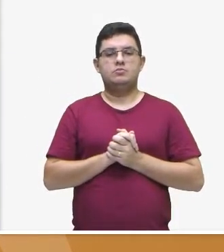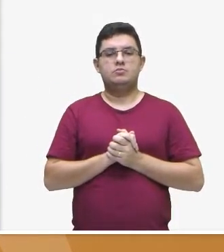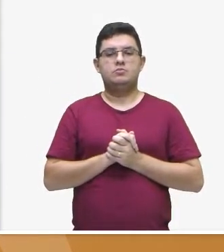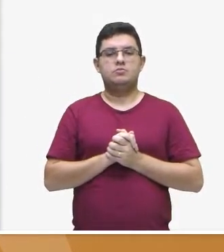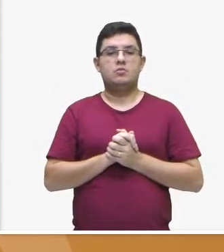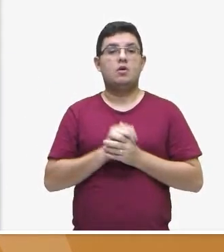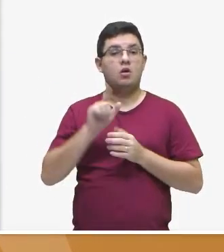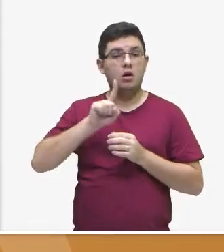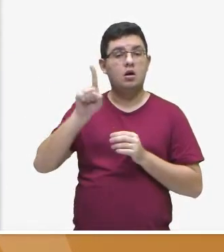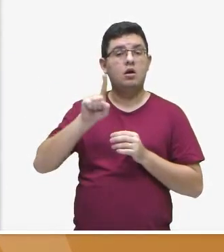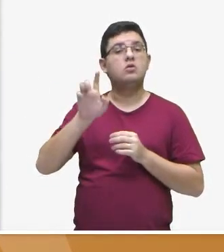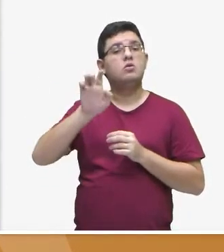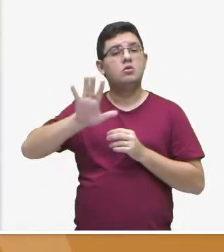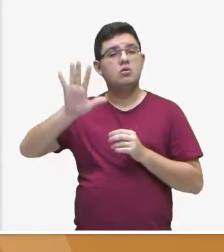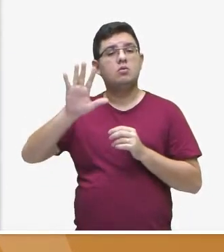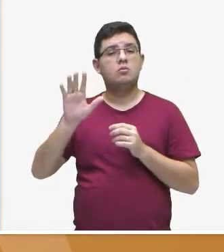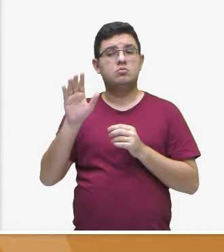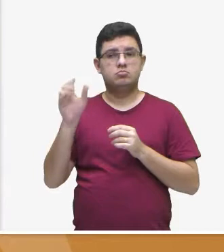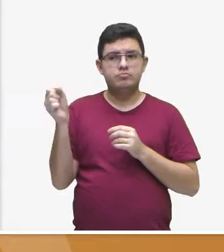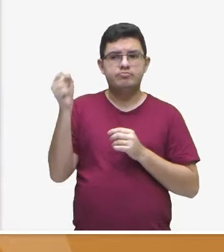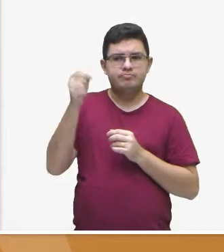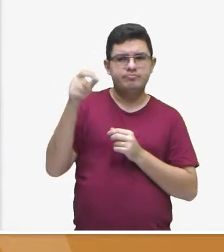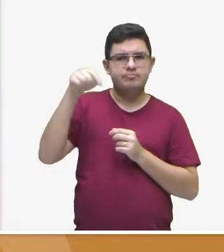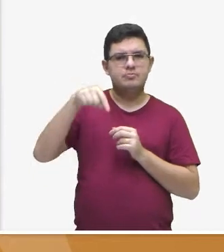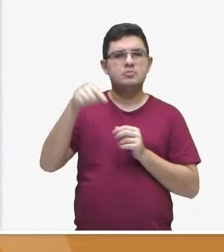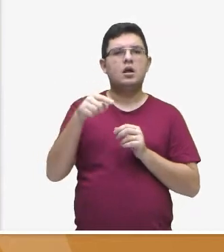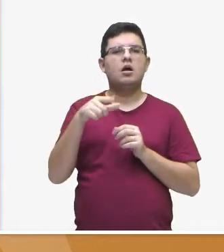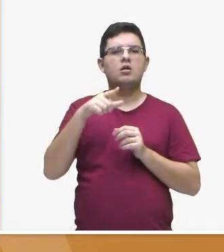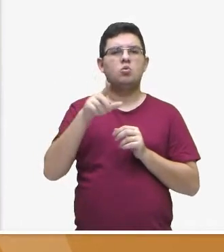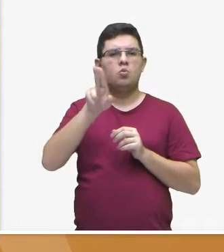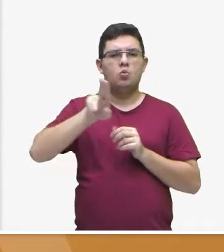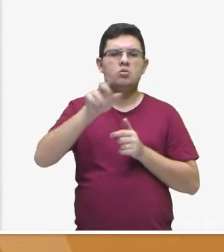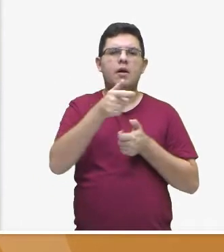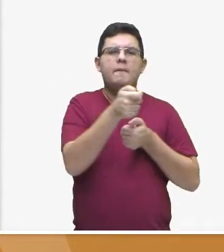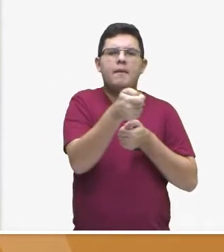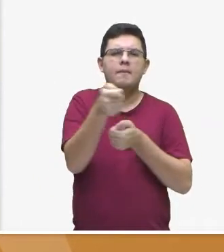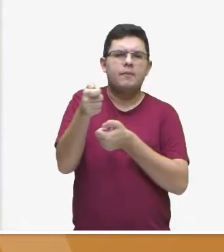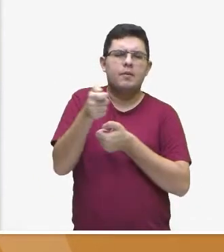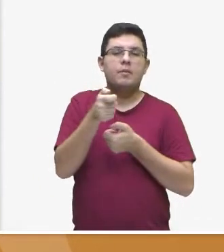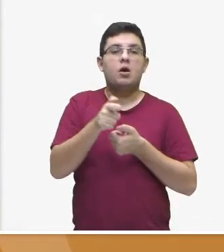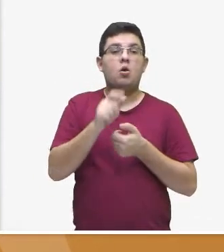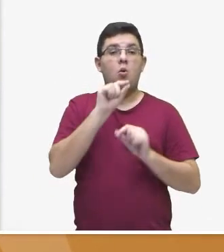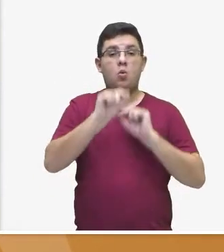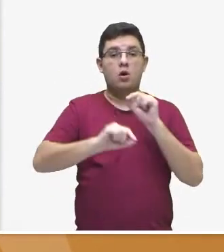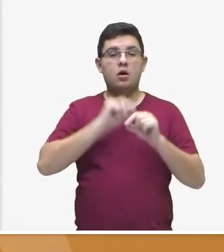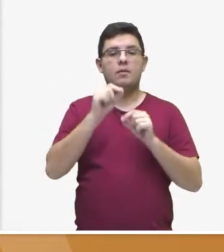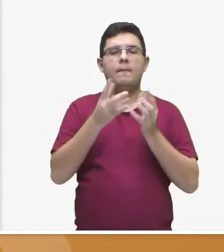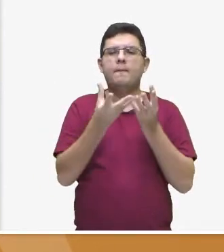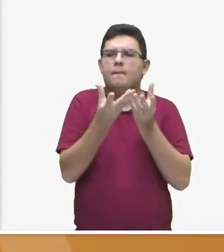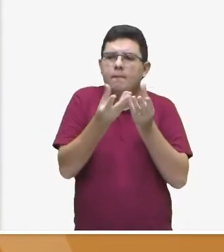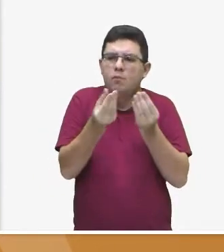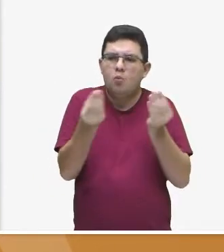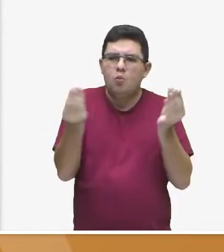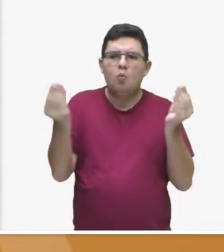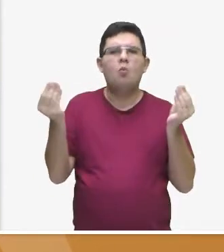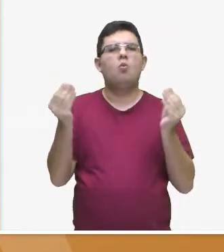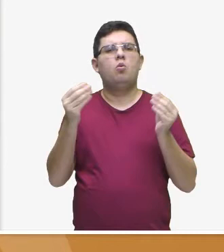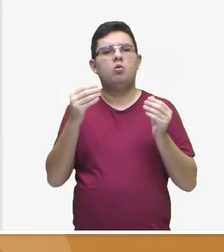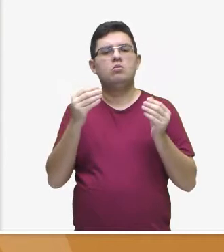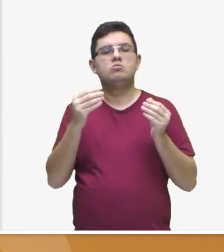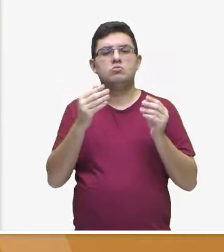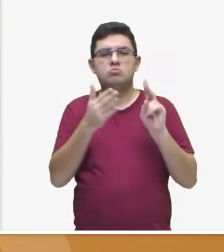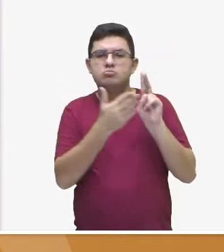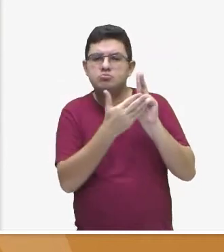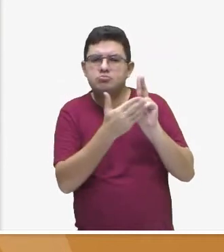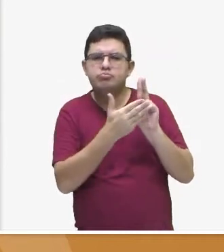fogo usadas pelos europeus nas guerras de conquista fez com que muitos indígenas, muitas tribos